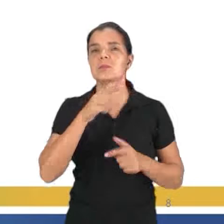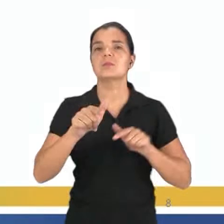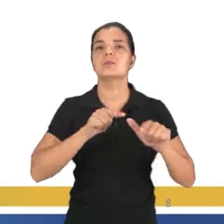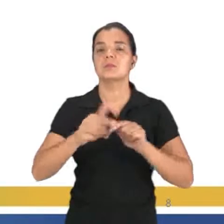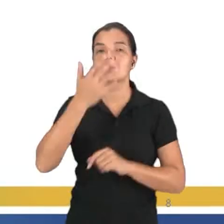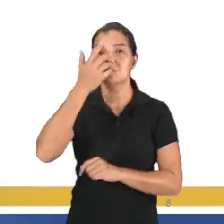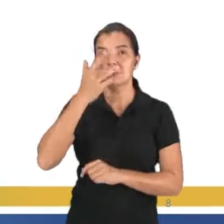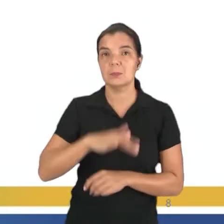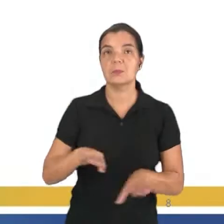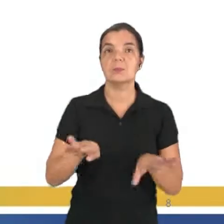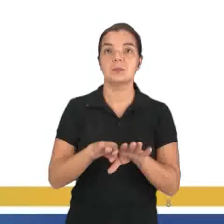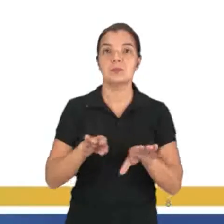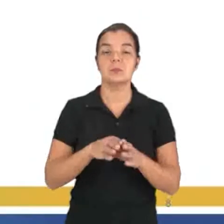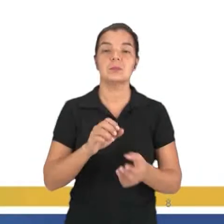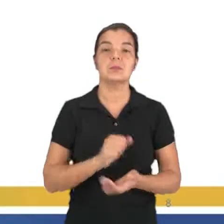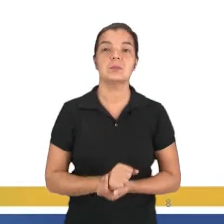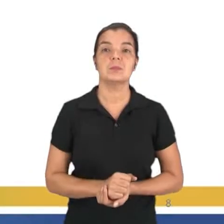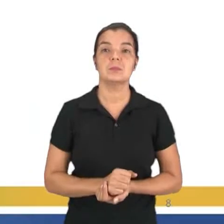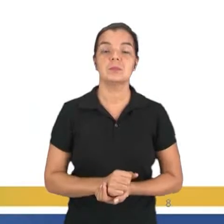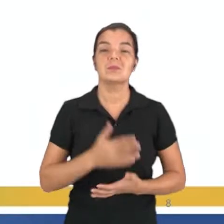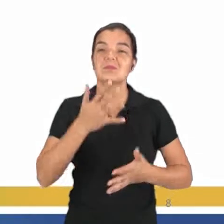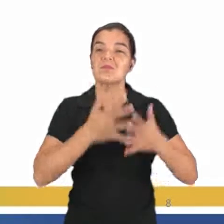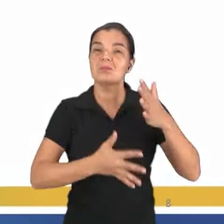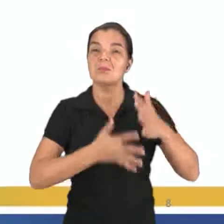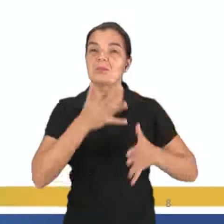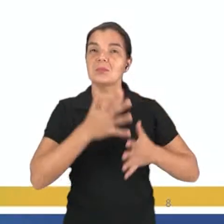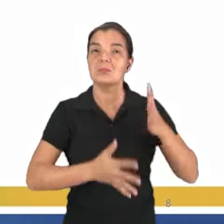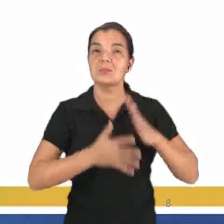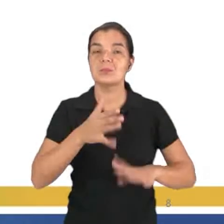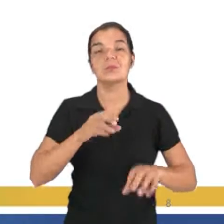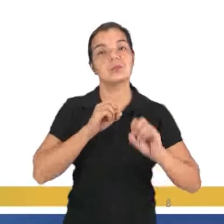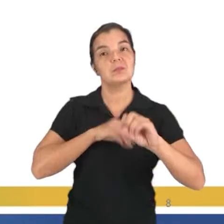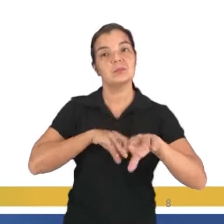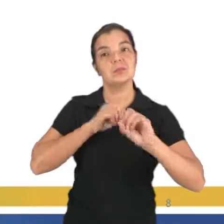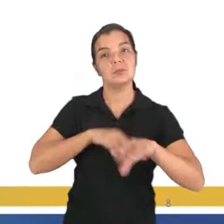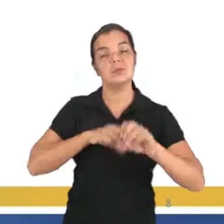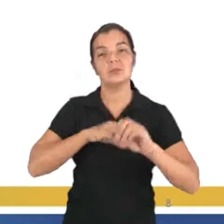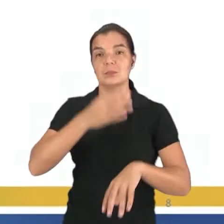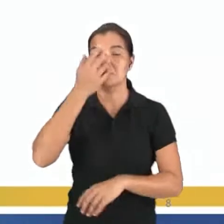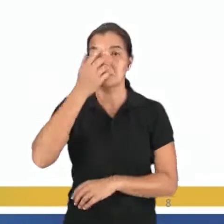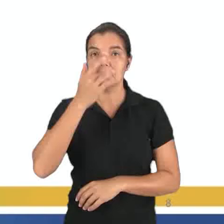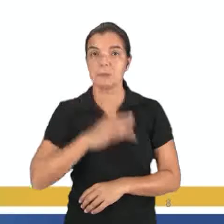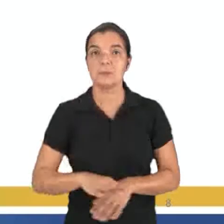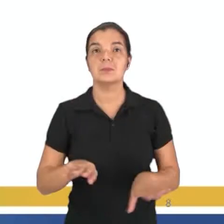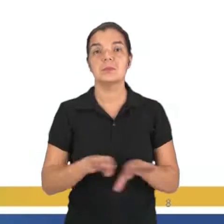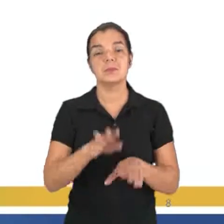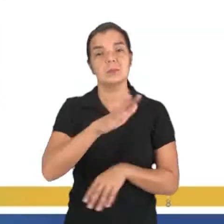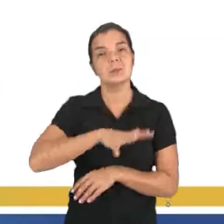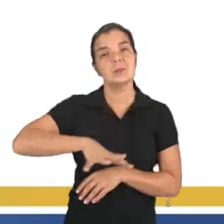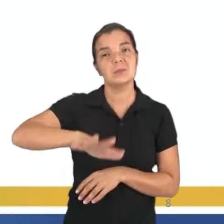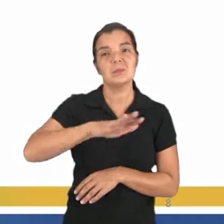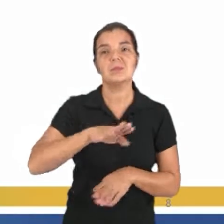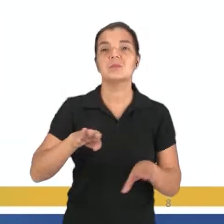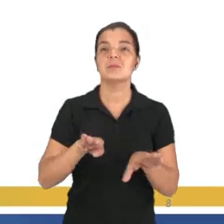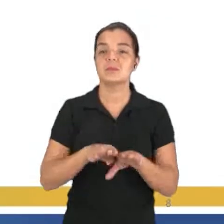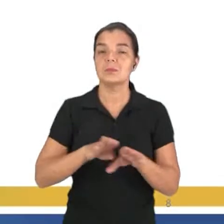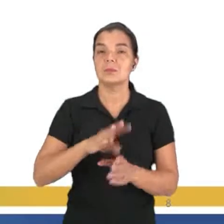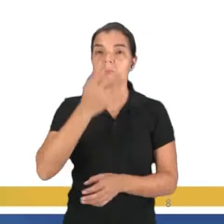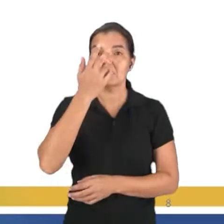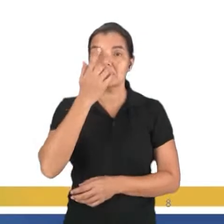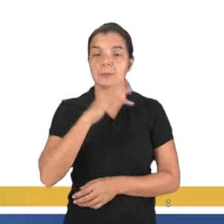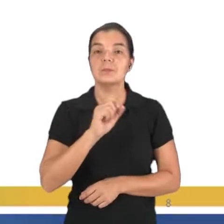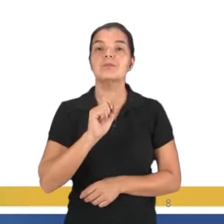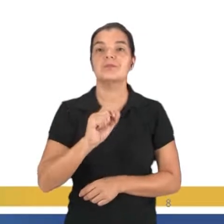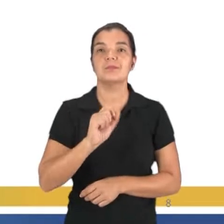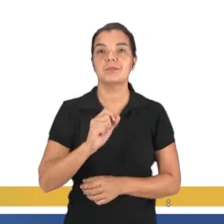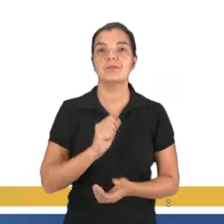trabalho infantil? Porque atrapalha, né, a questão da educação das crianças. E na maioria das vezes, essas crianças